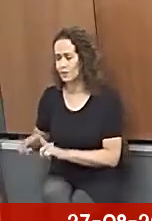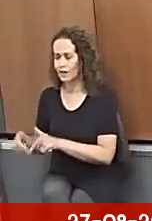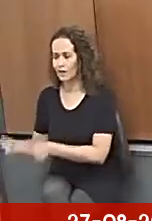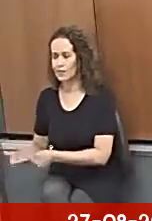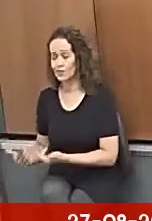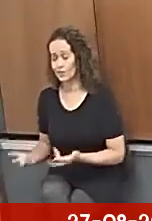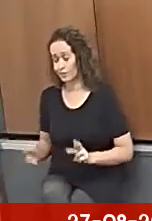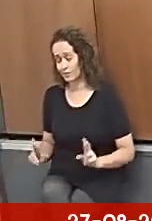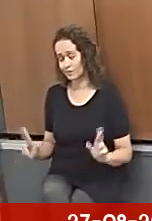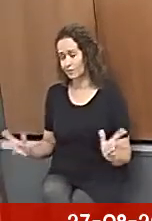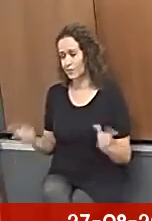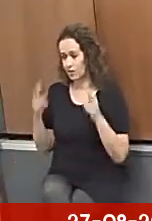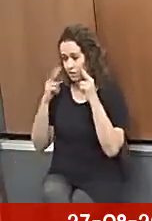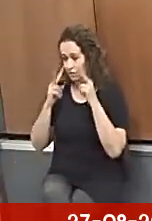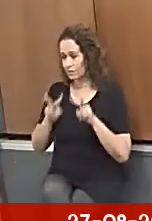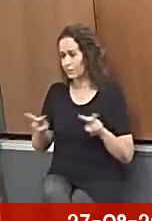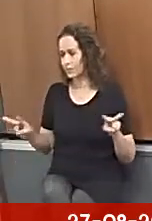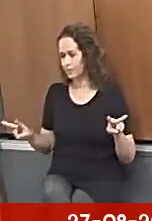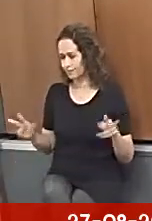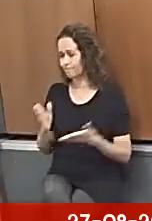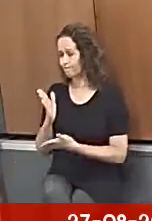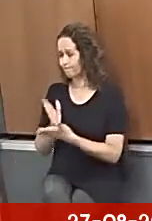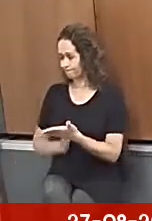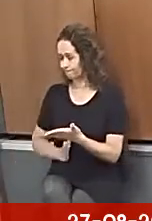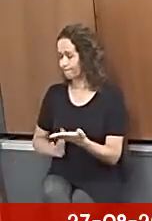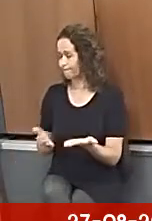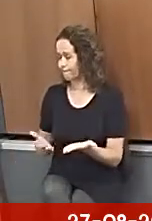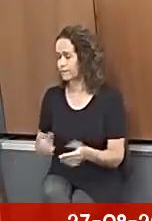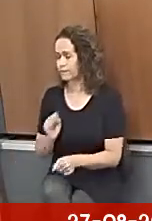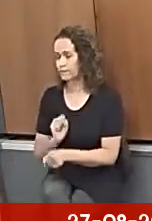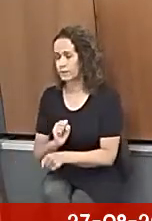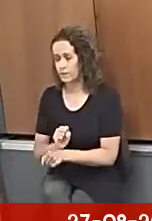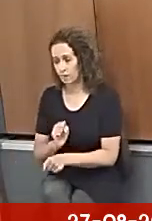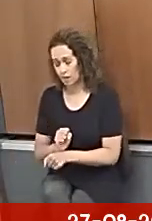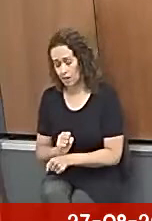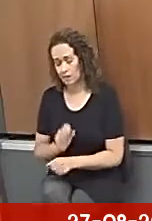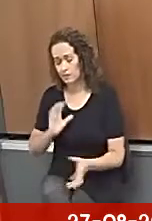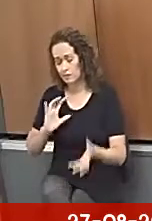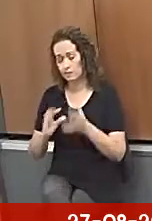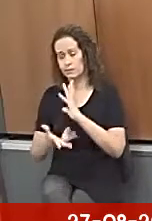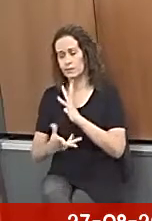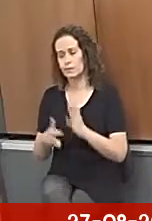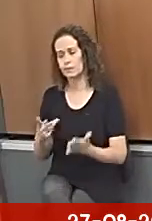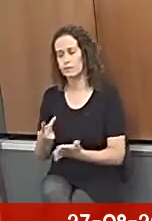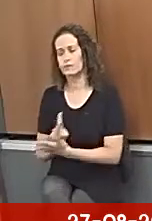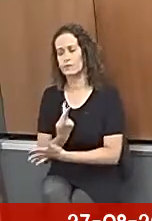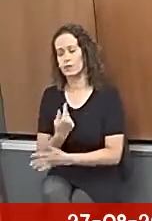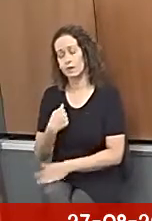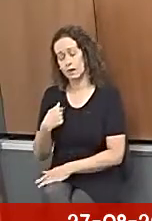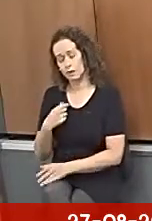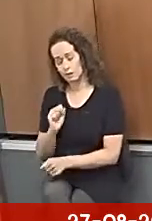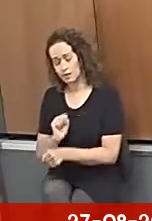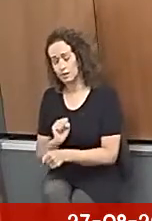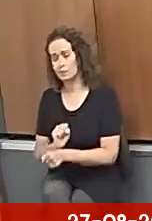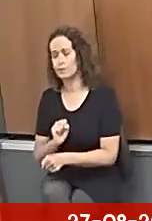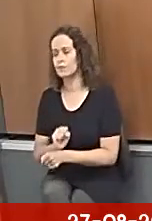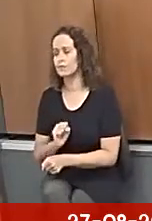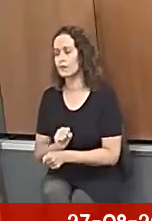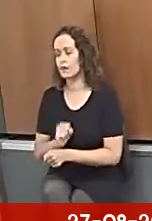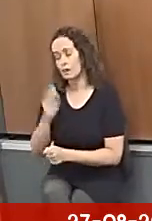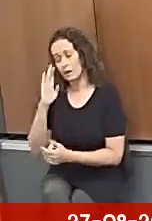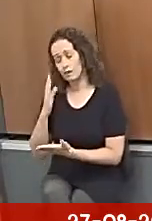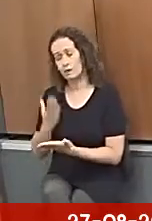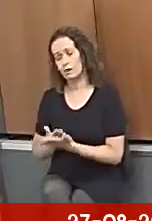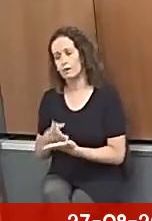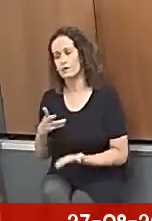pontas espero esperam que as medidas cabíveis sejam tomadas espero é plenamente que isso